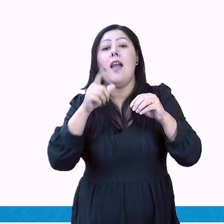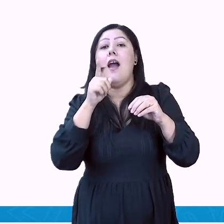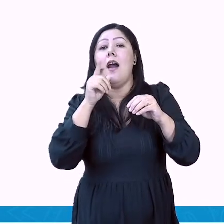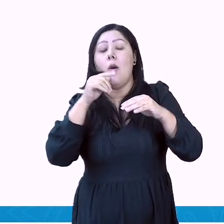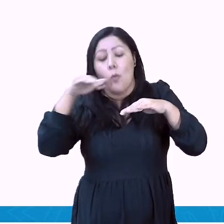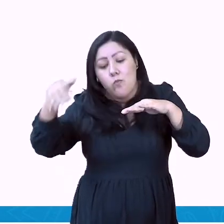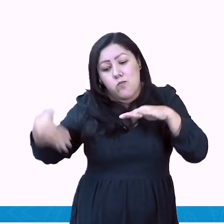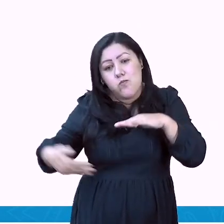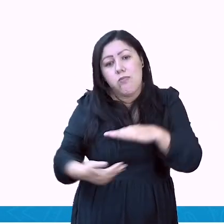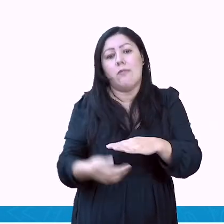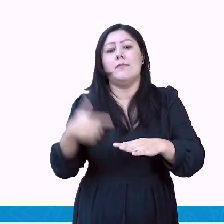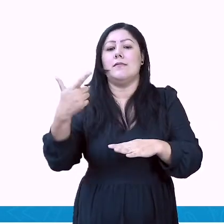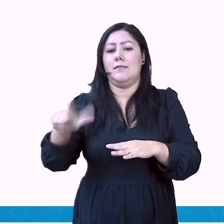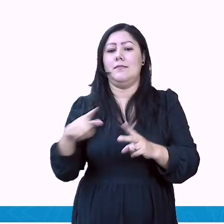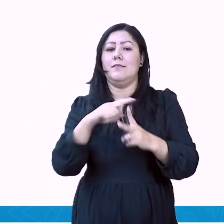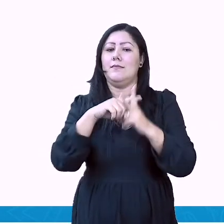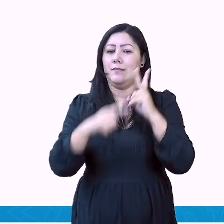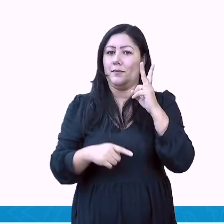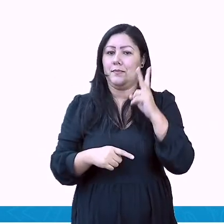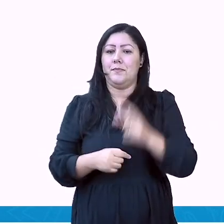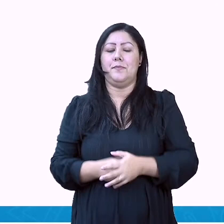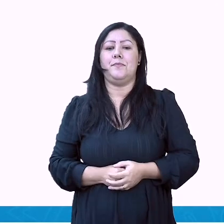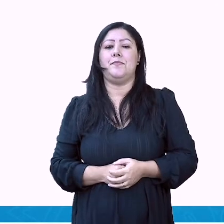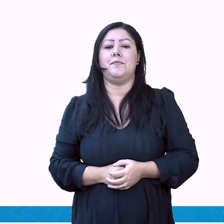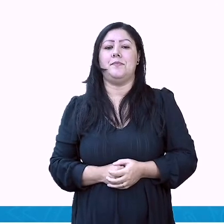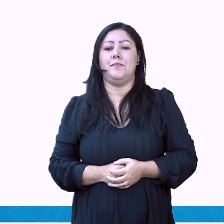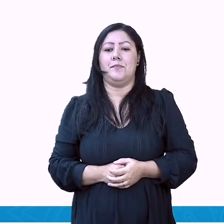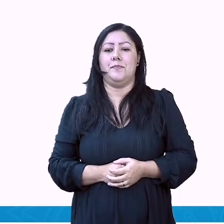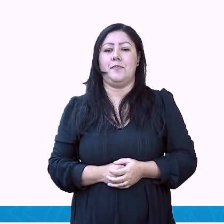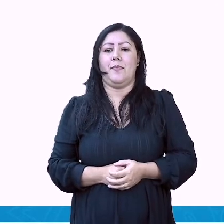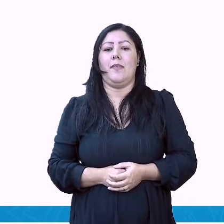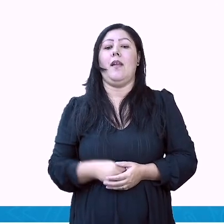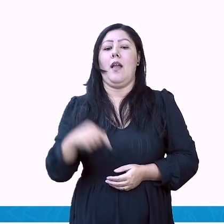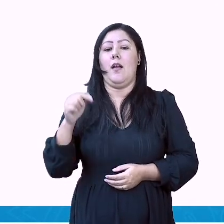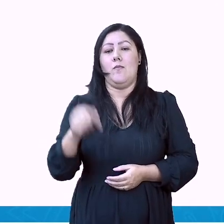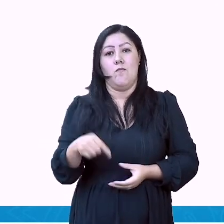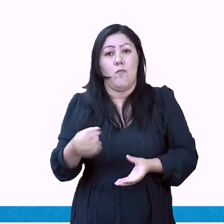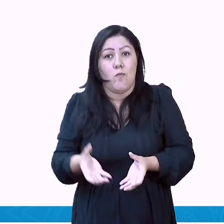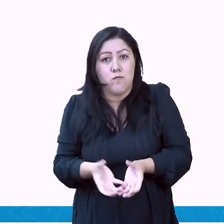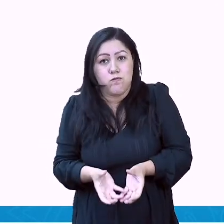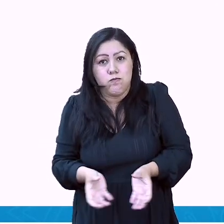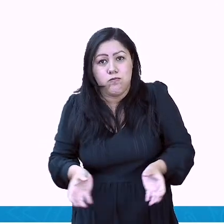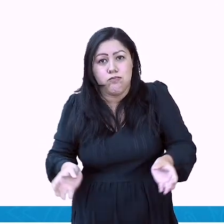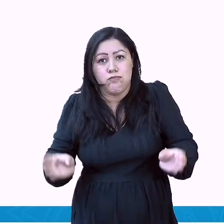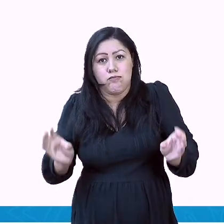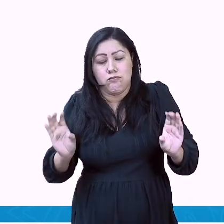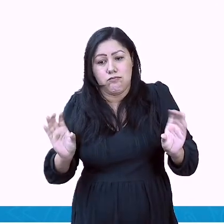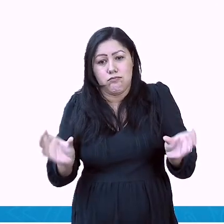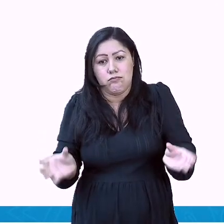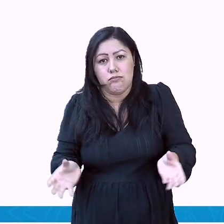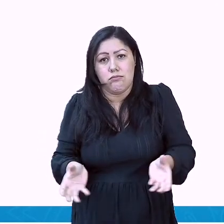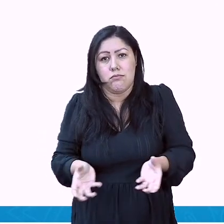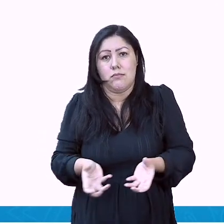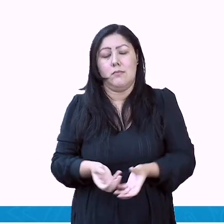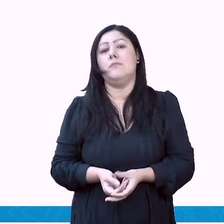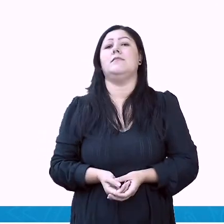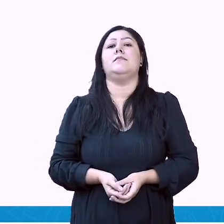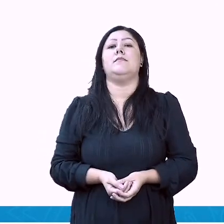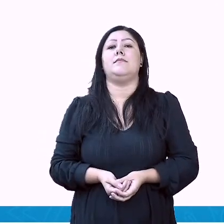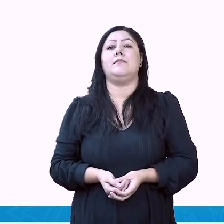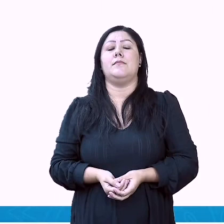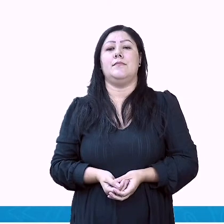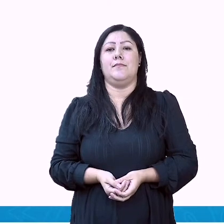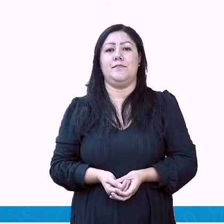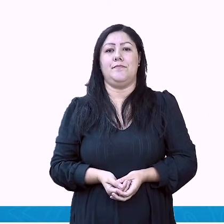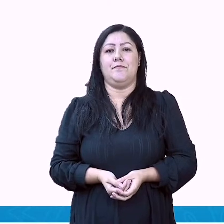oceano. Ok? Essa é mais espessa. Ela sobressai, ela está acima